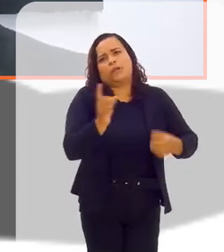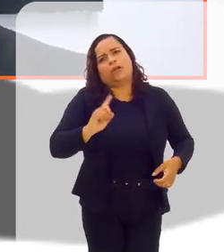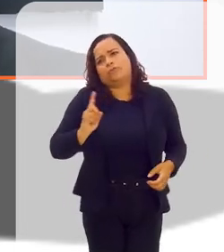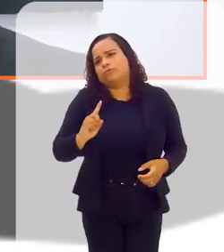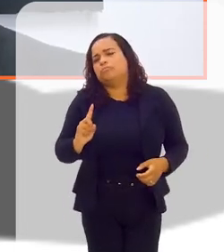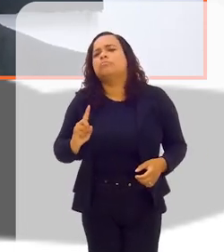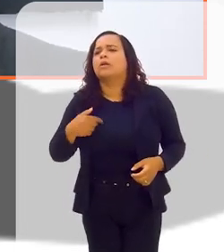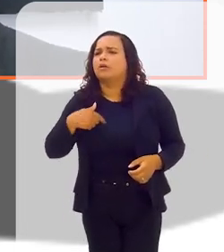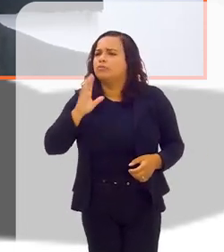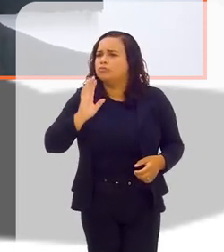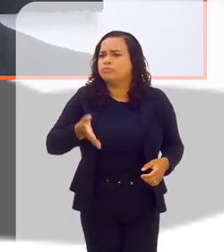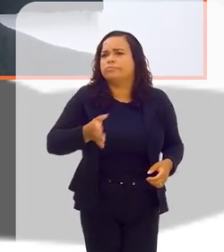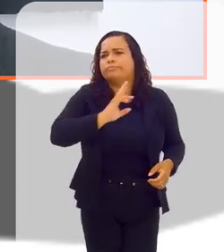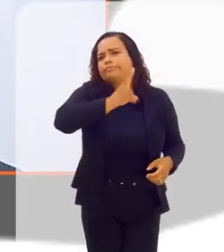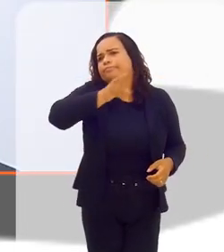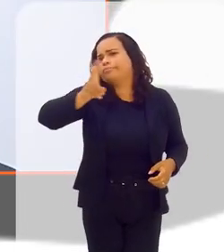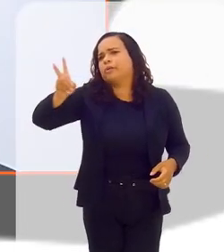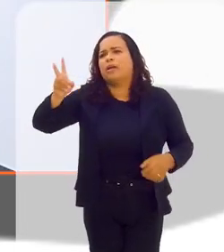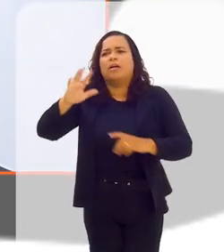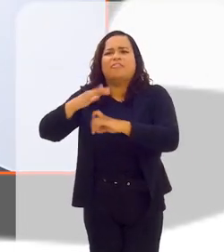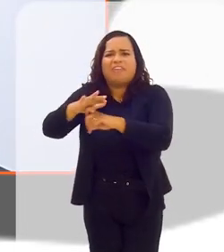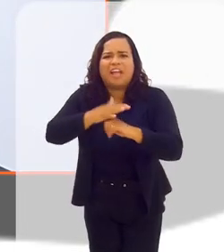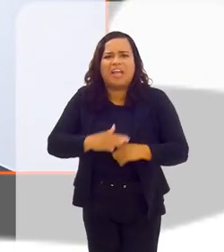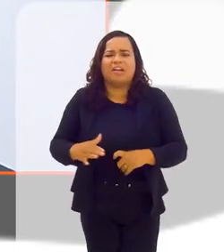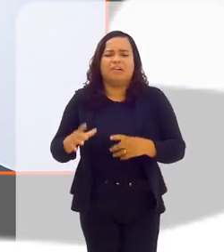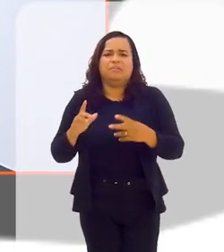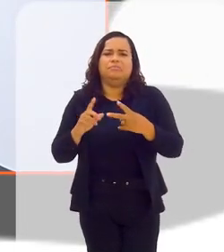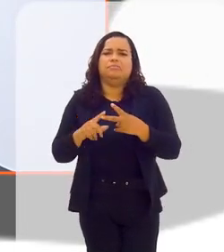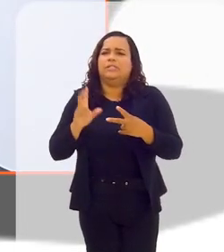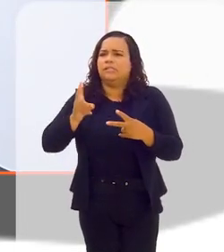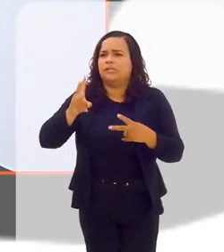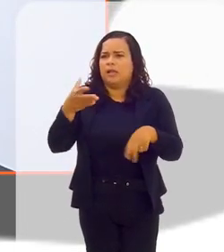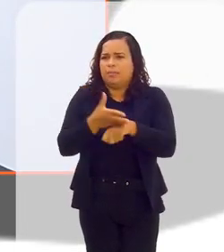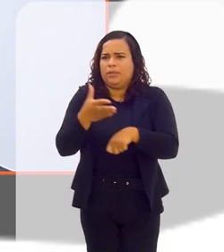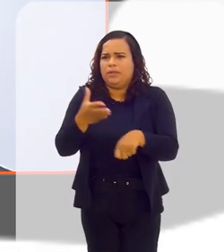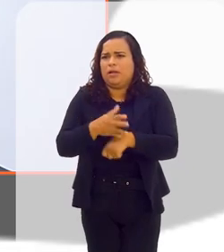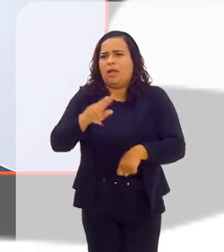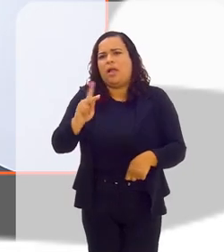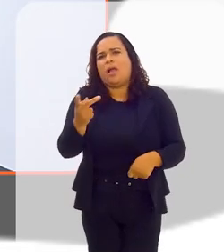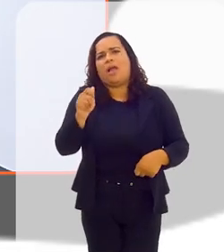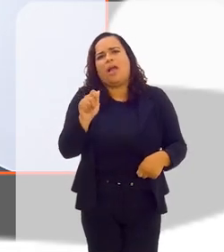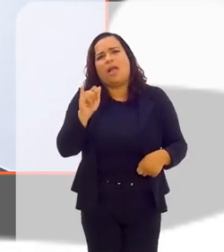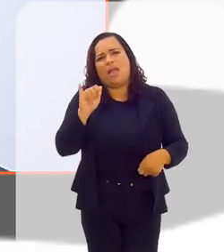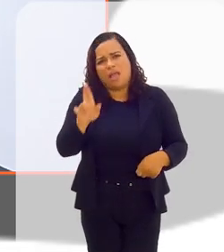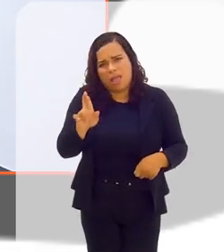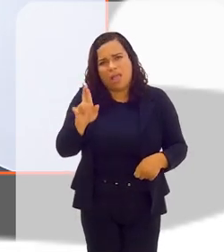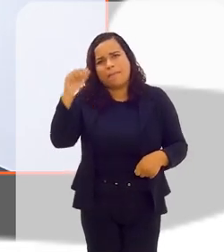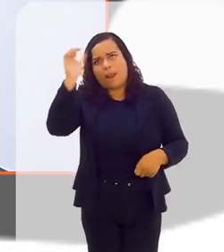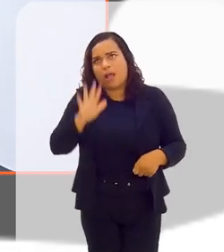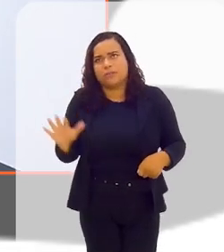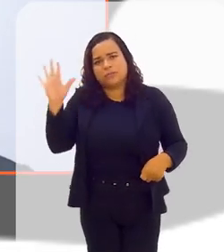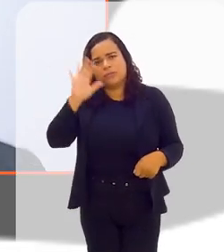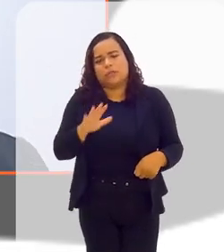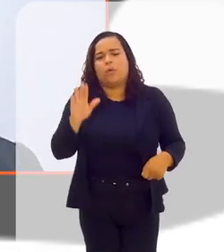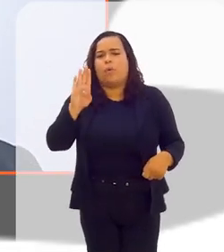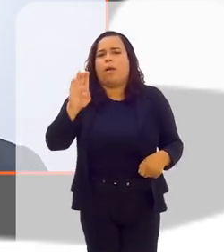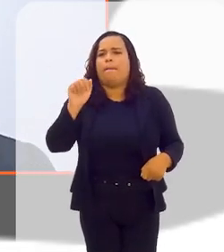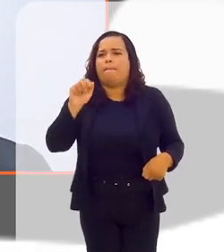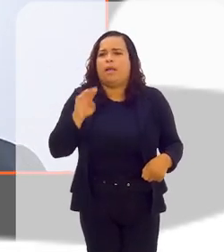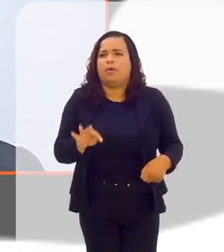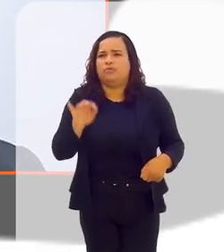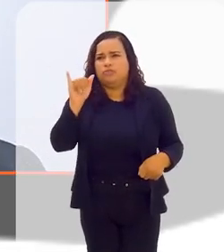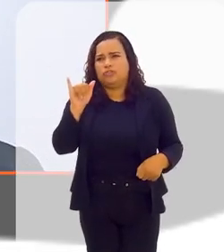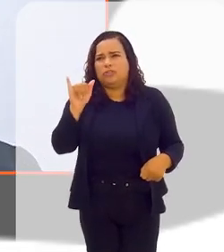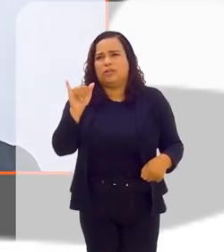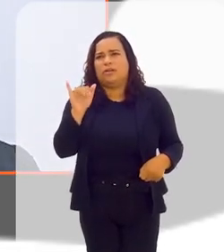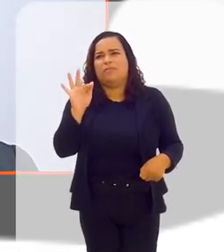as comunidades. Eu fazia isso nas feiras cosméticas, sempre participei da Hair Brasil e da Beauty Fair. E